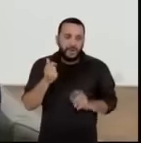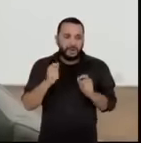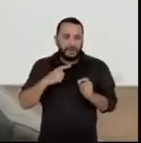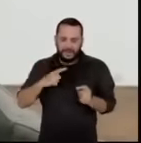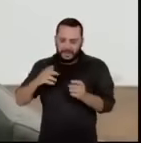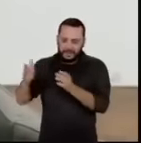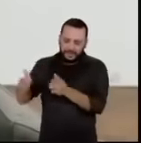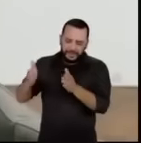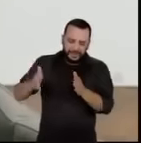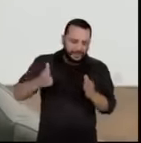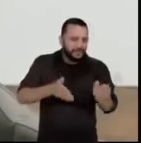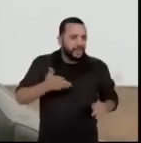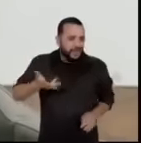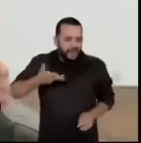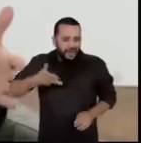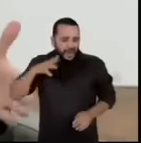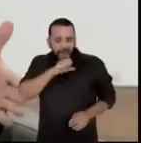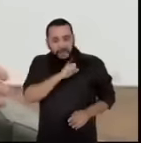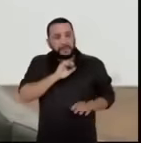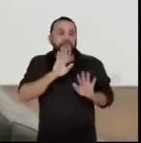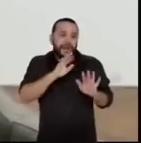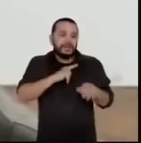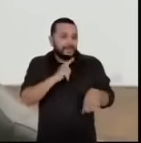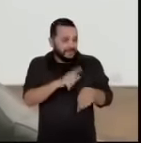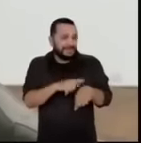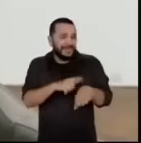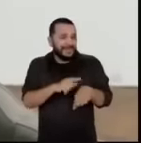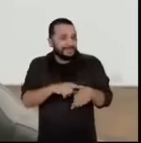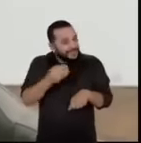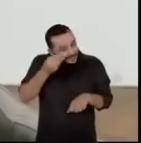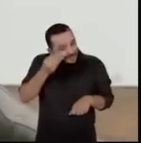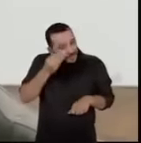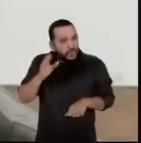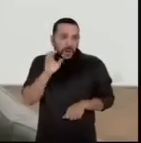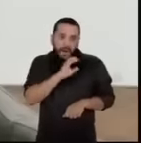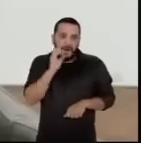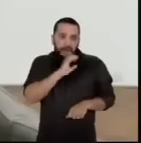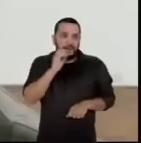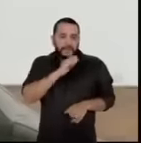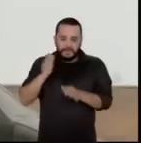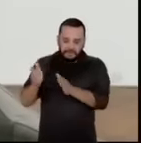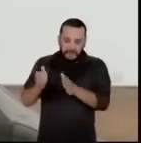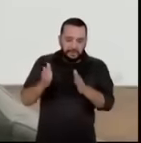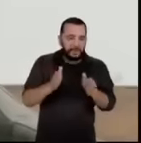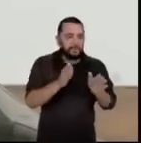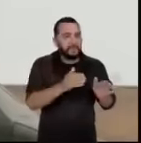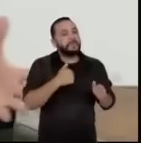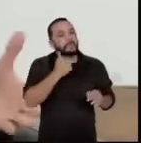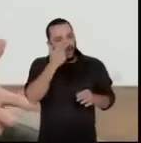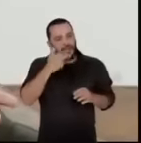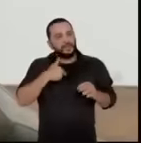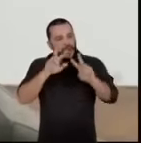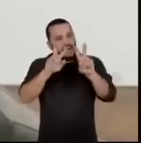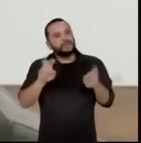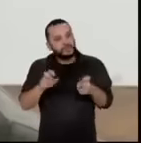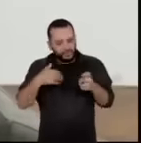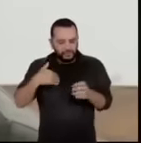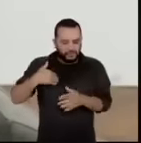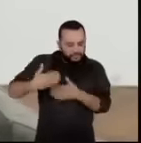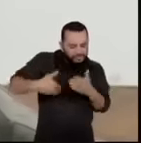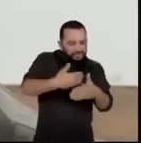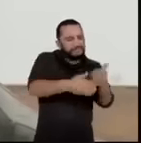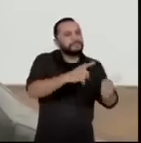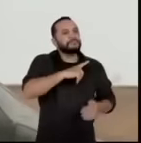solução para isso, mas foi o time que foi possível. Me parece que é um assunto que está bastante adiantado, há a possibilidade de